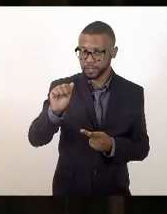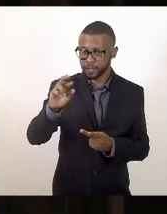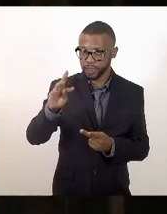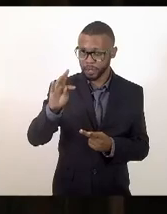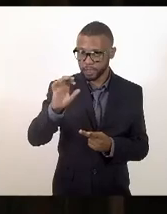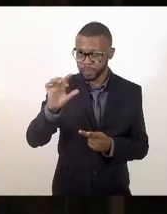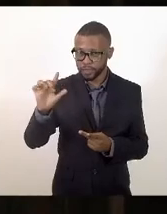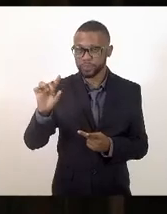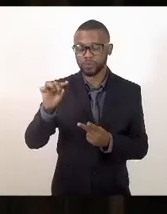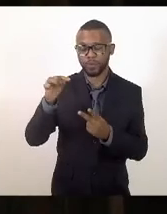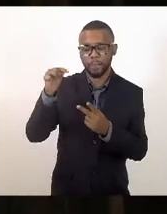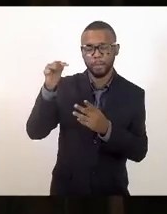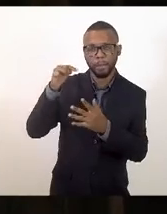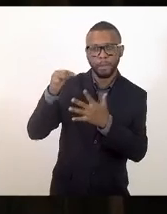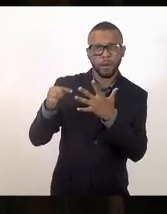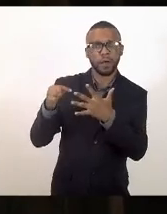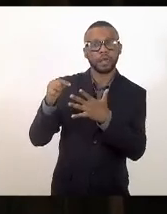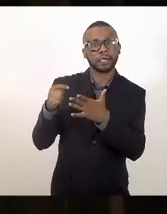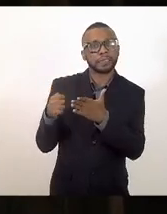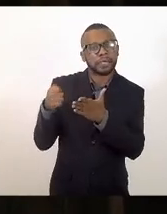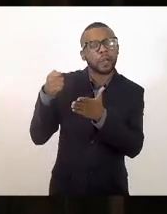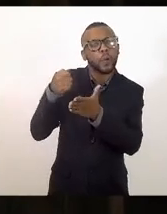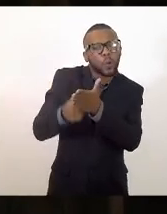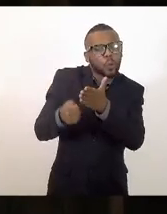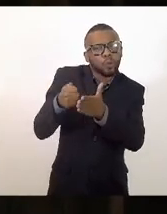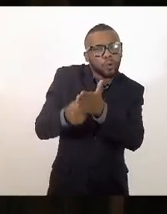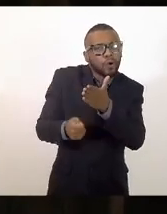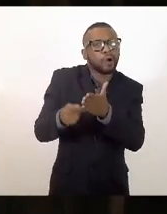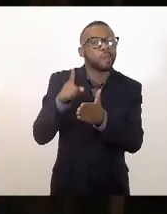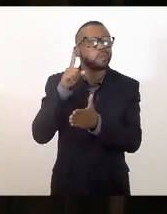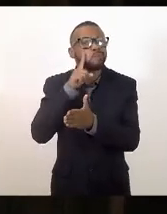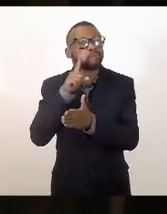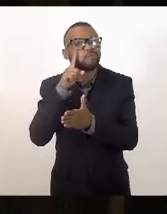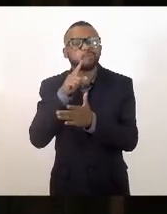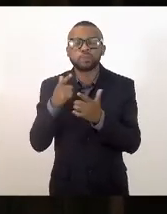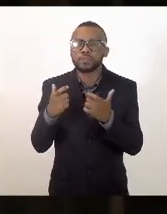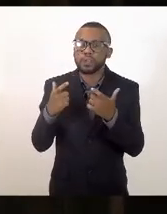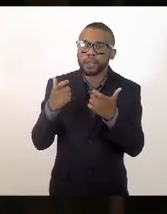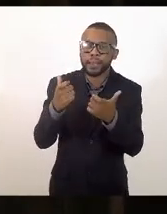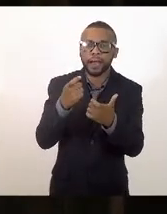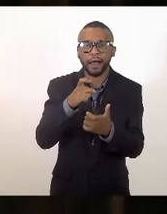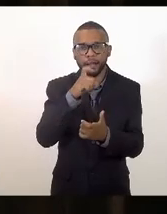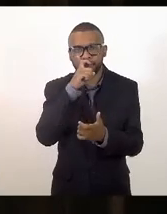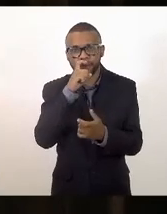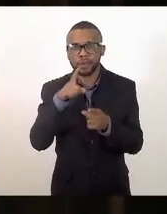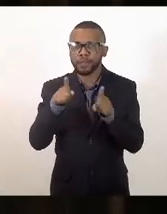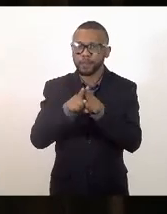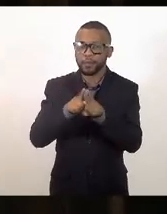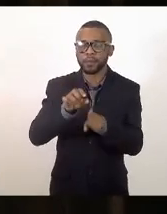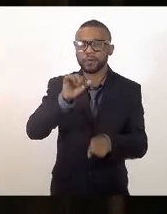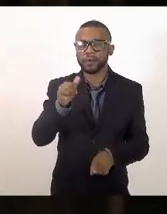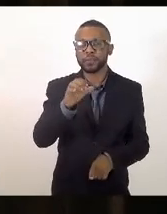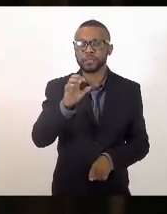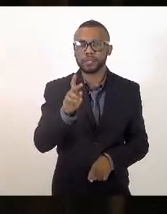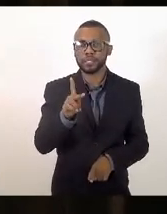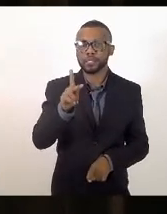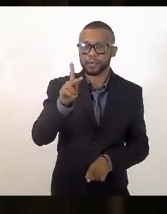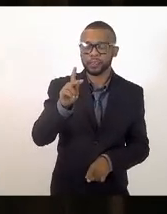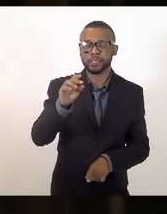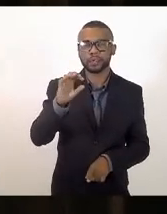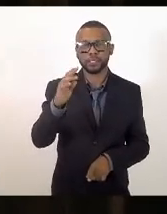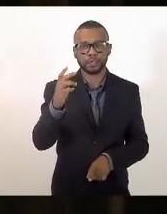tanto lutou pelos Estados Unidos na Guerra Fria, e também sobre Dick Cheney, acho que vice-presidente do